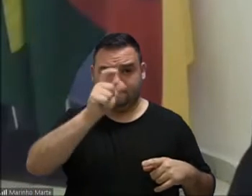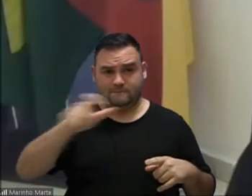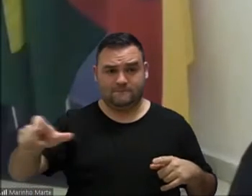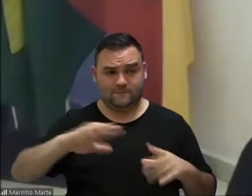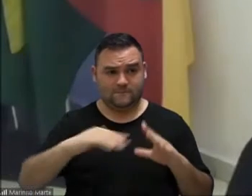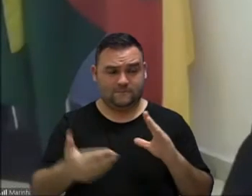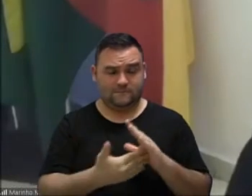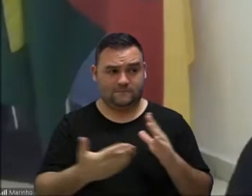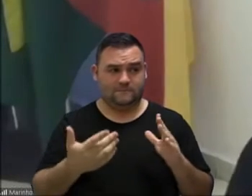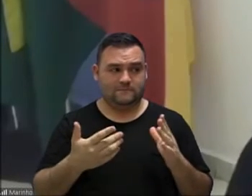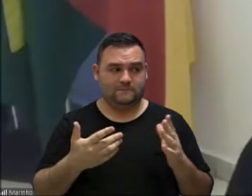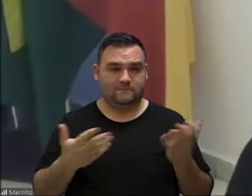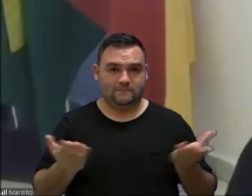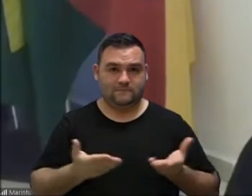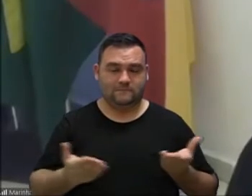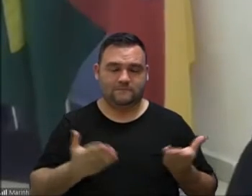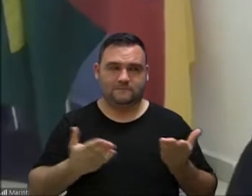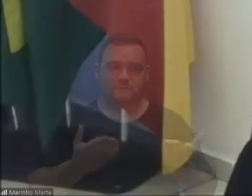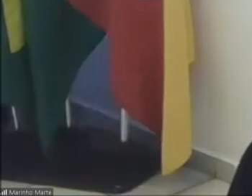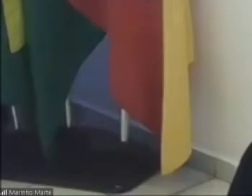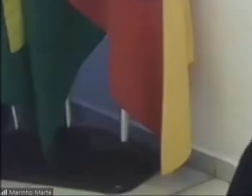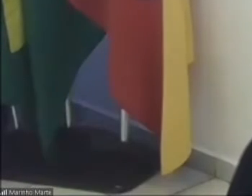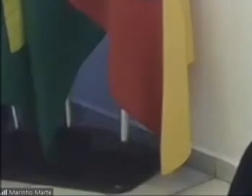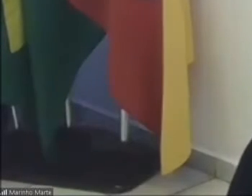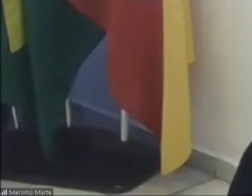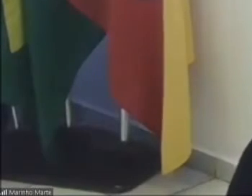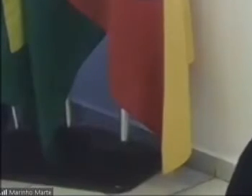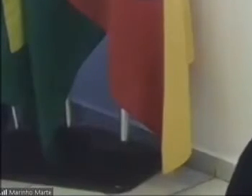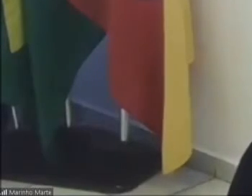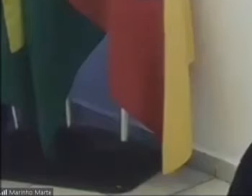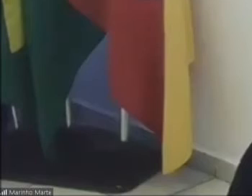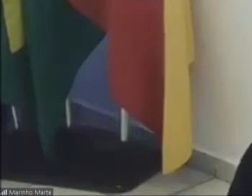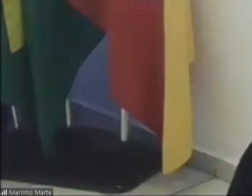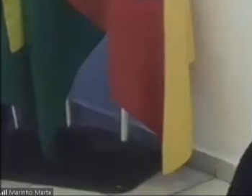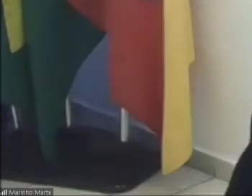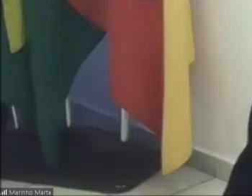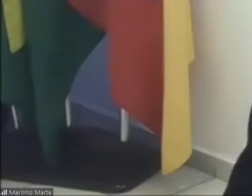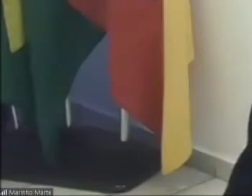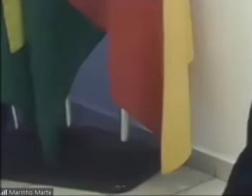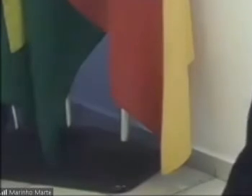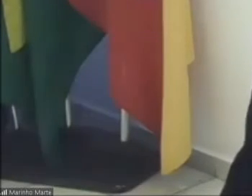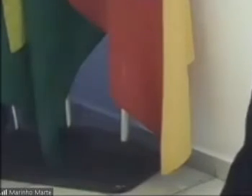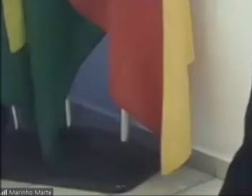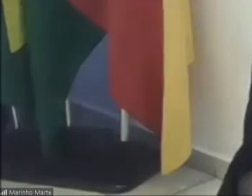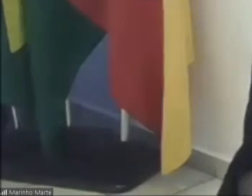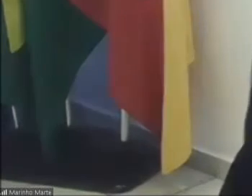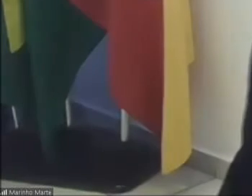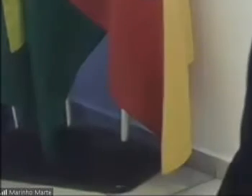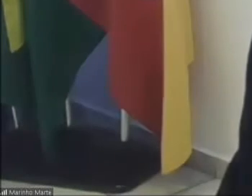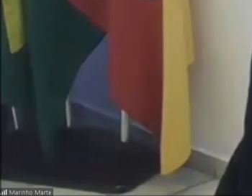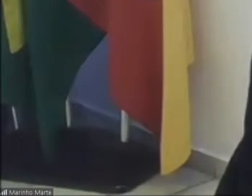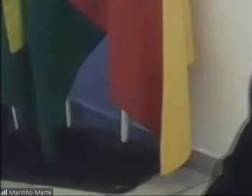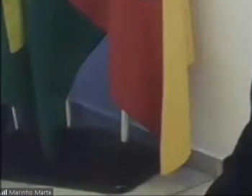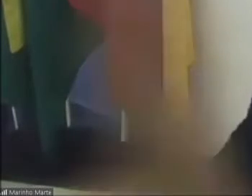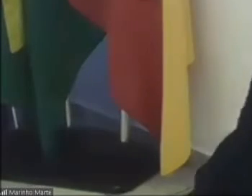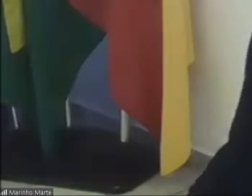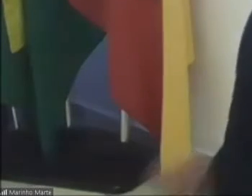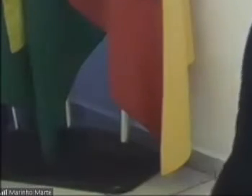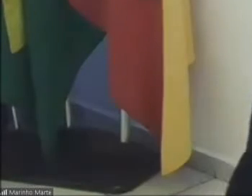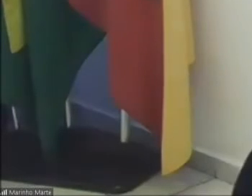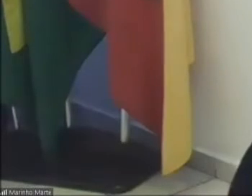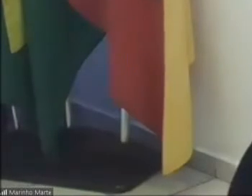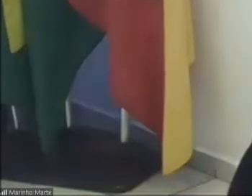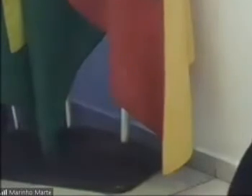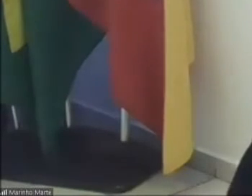que estão na vida pública não tem essa sensibilidade de ampliar e estender